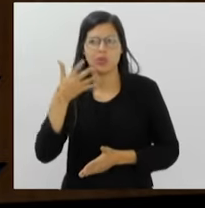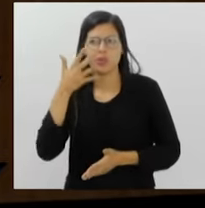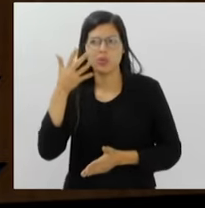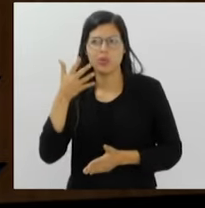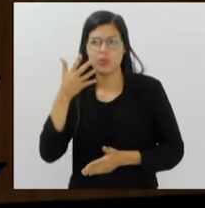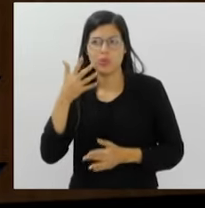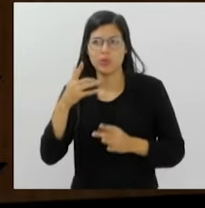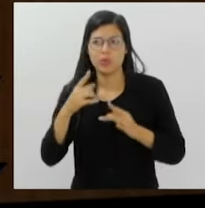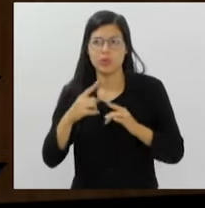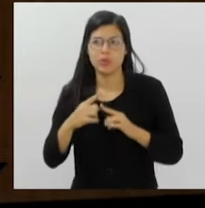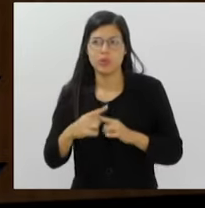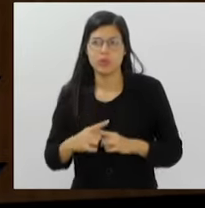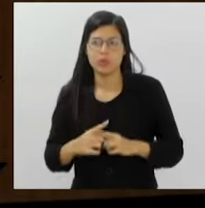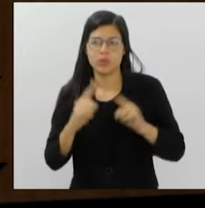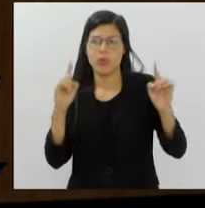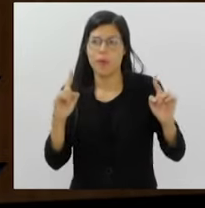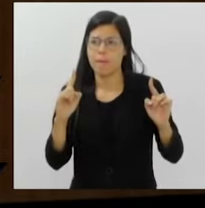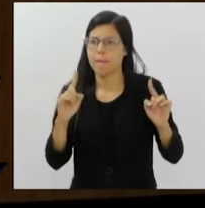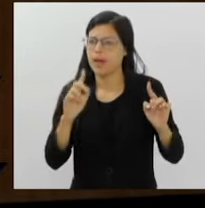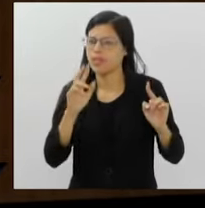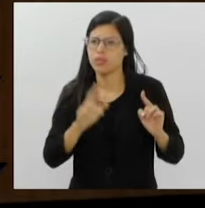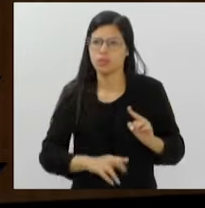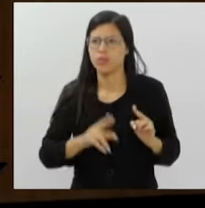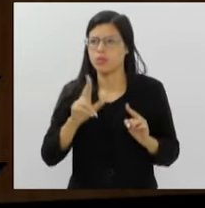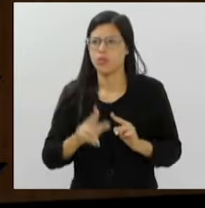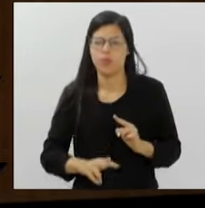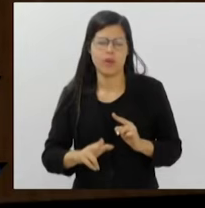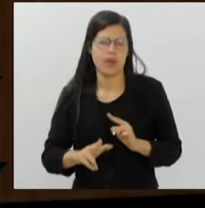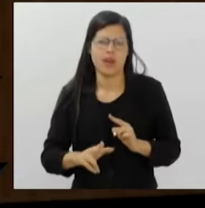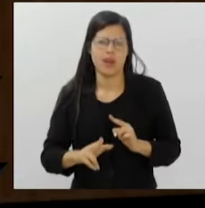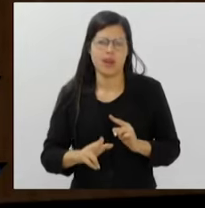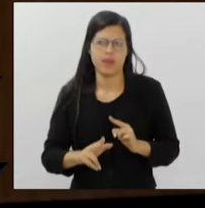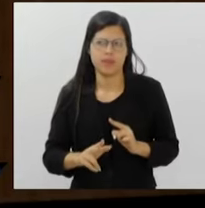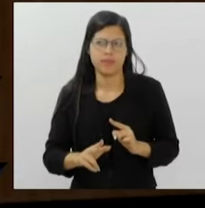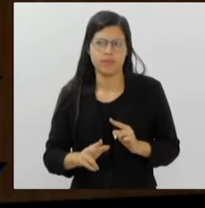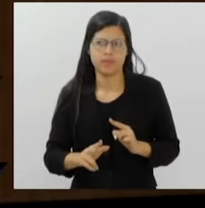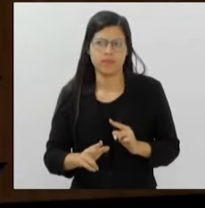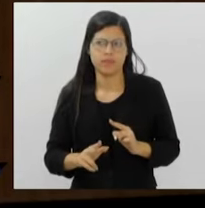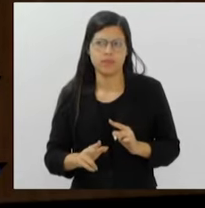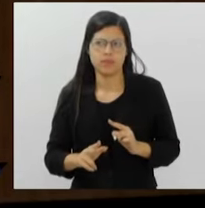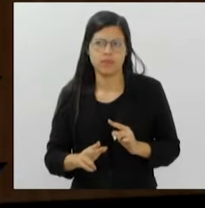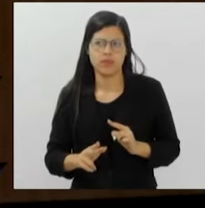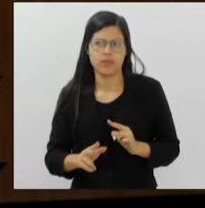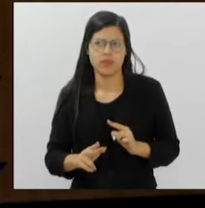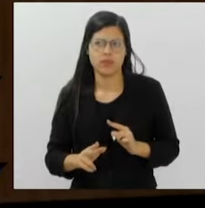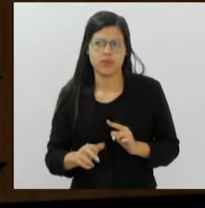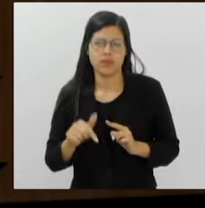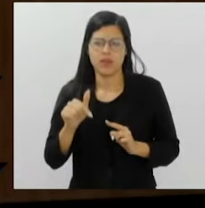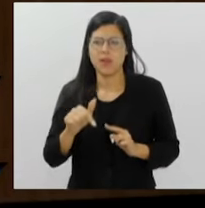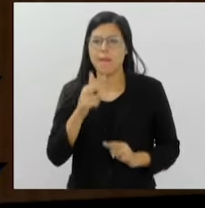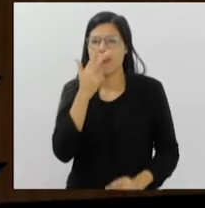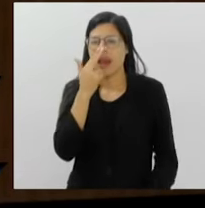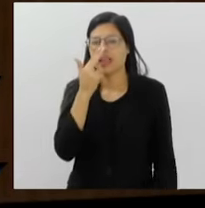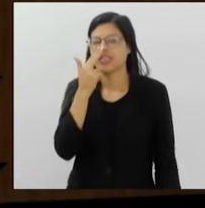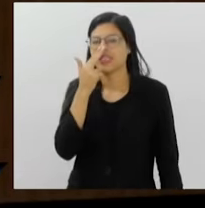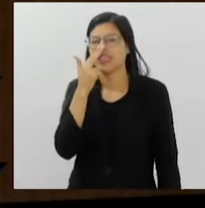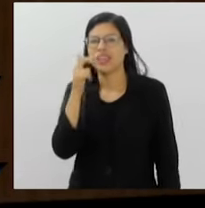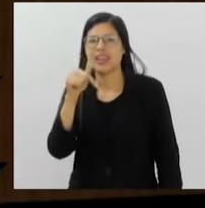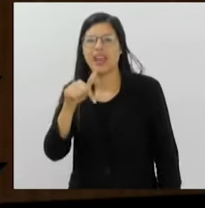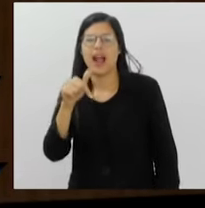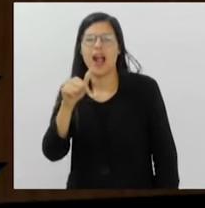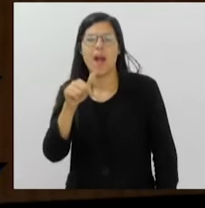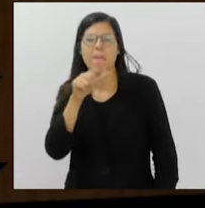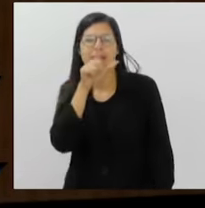serão pombas soltadas na orla que irão resolver essa situação. E